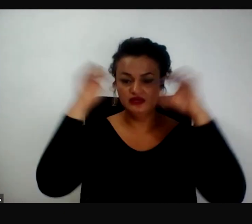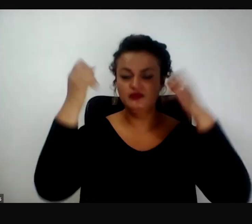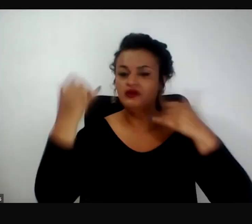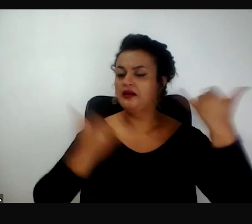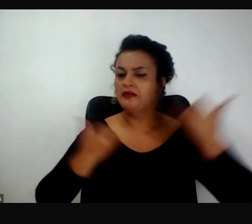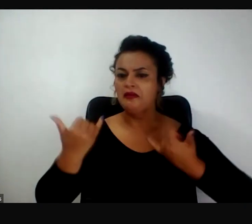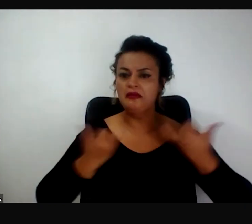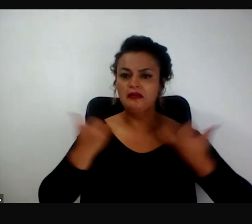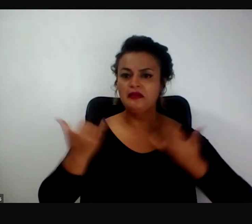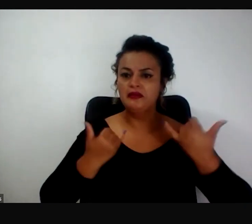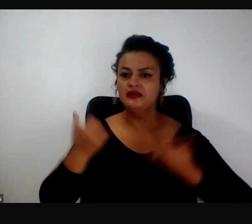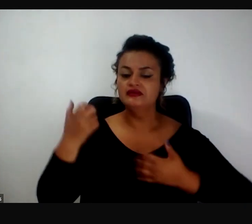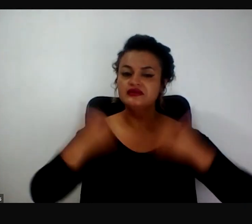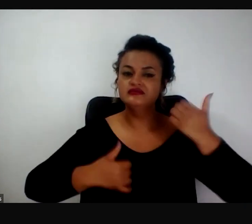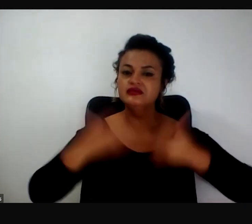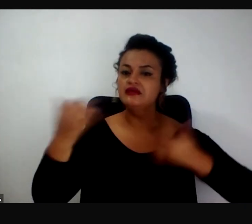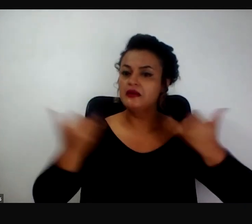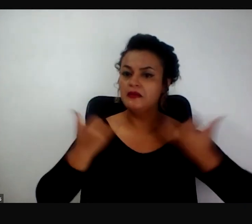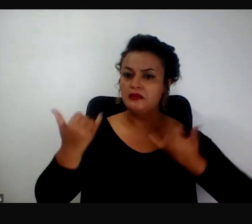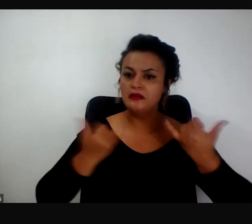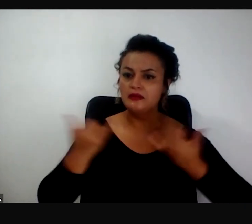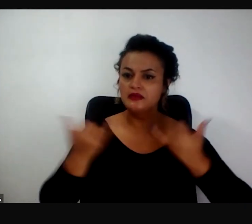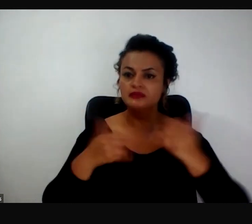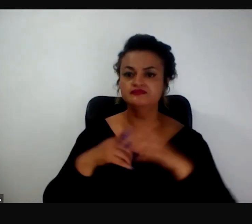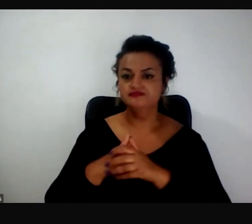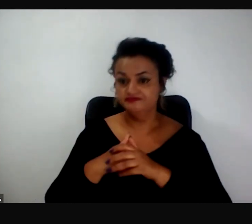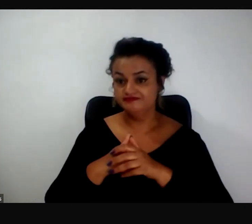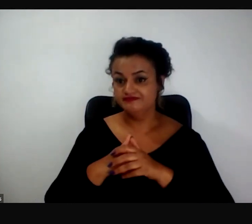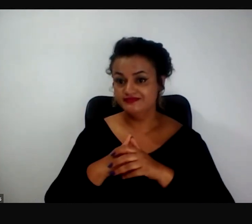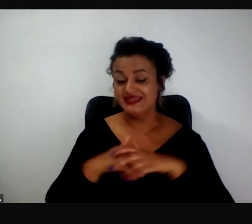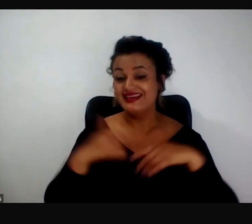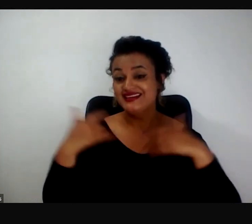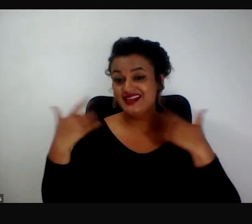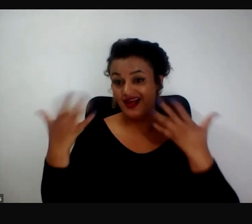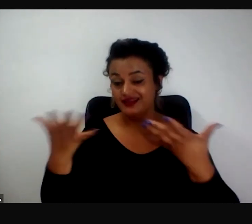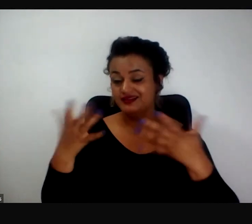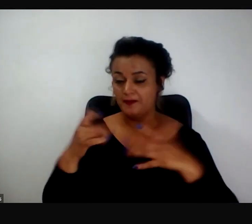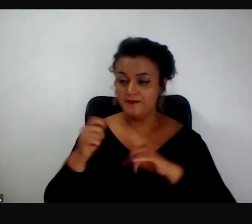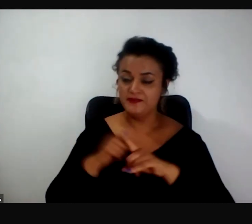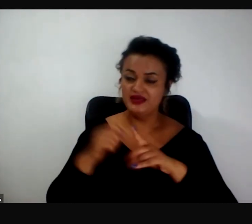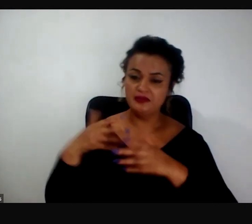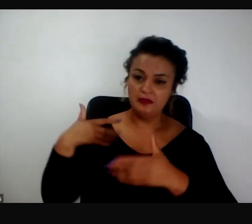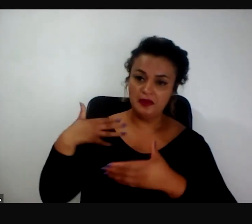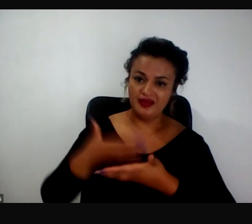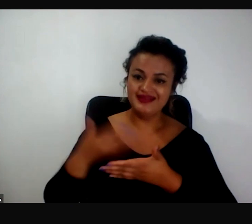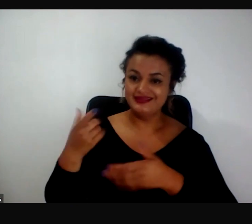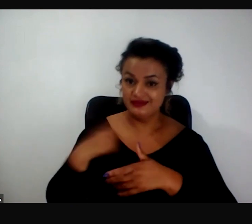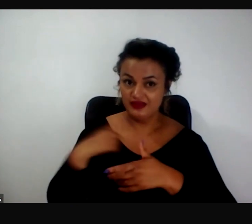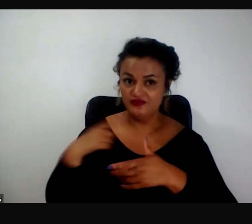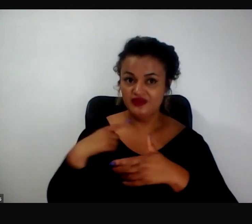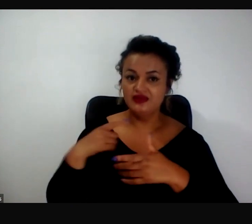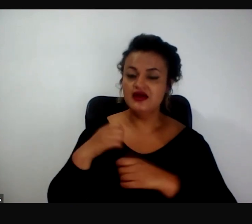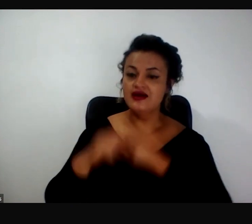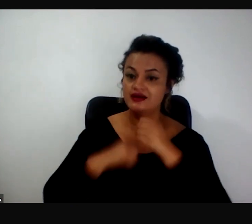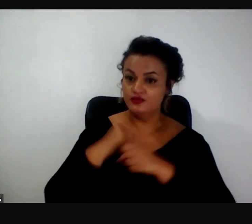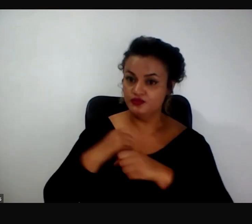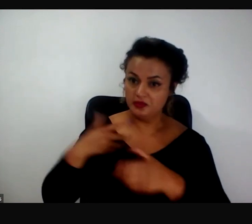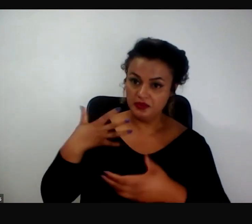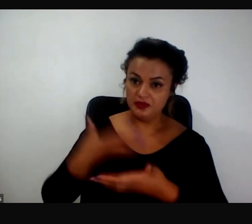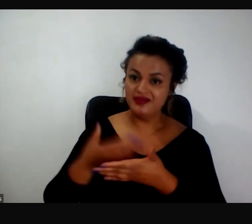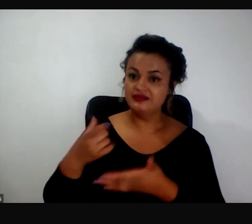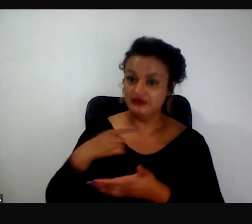como entender essas questões. E nos últimos meses, ou nos últimos anos, o tempo